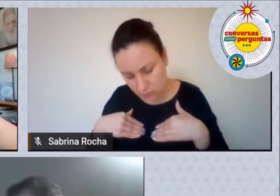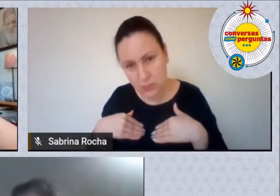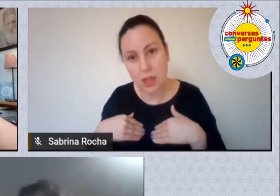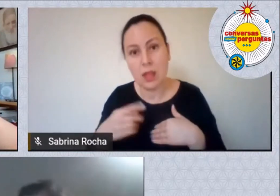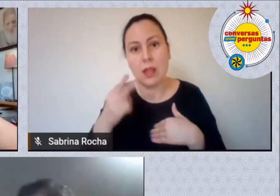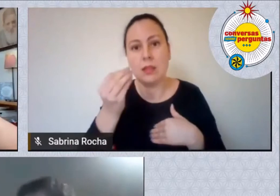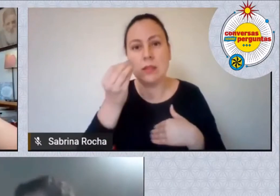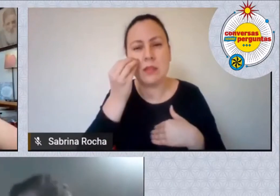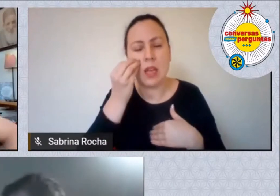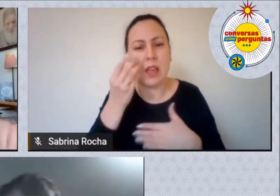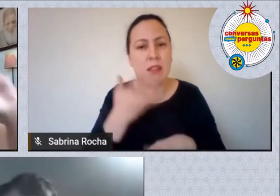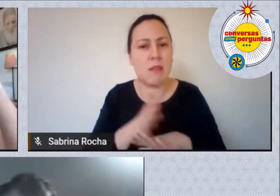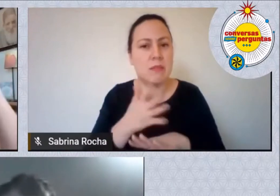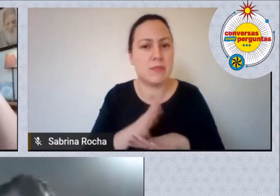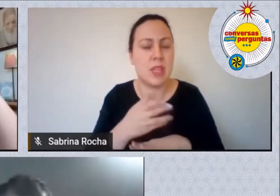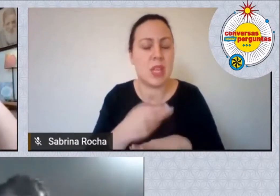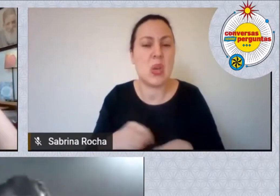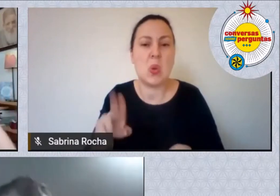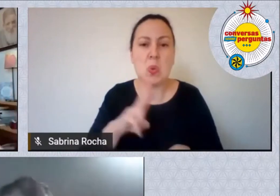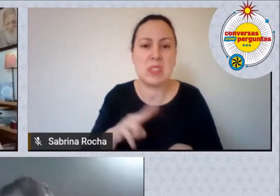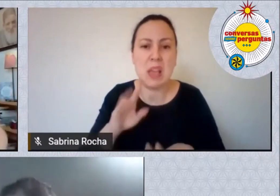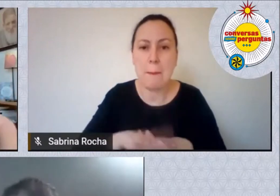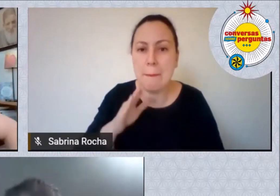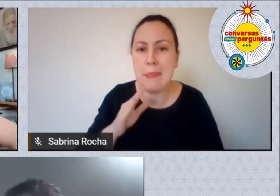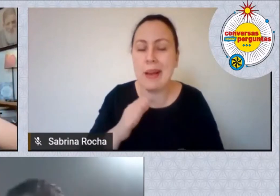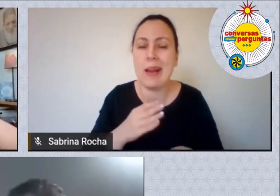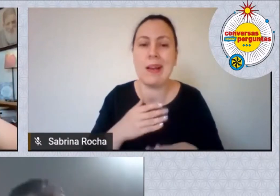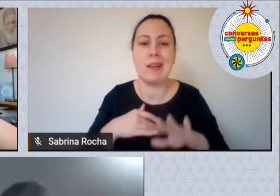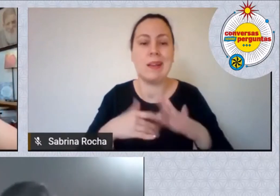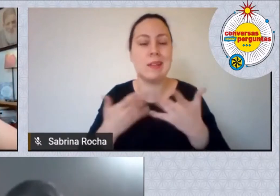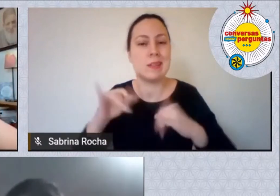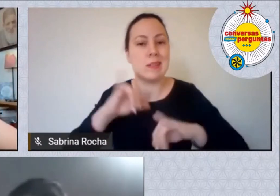alguma prática, uso de substância,